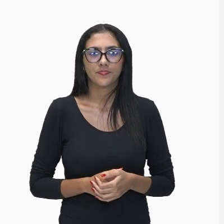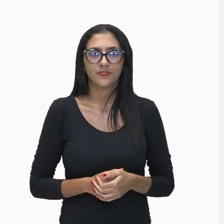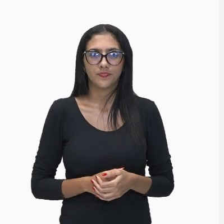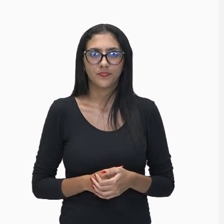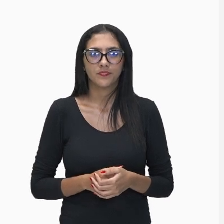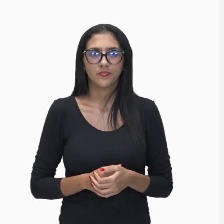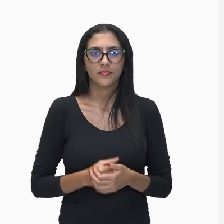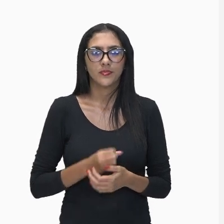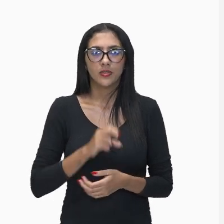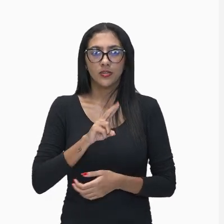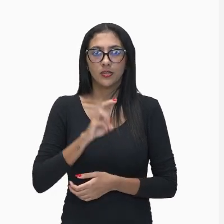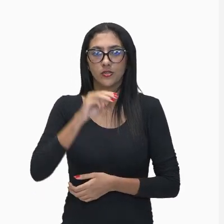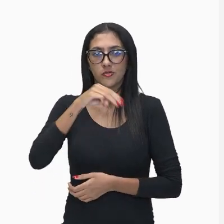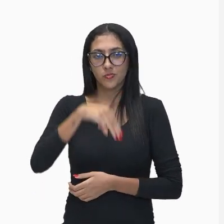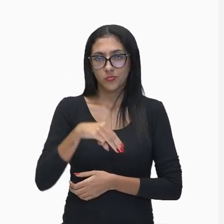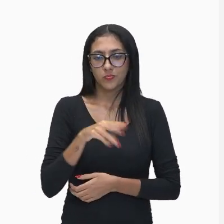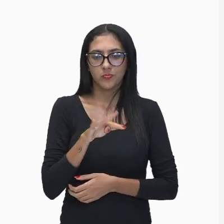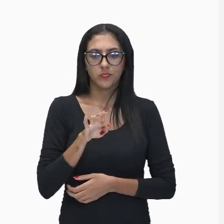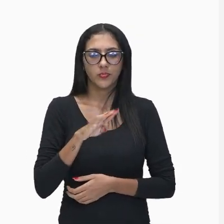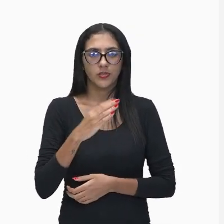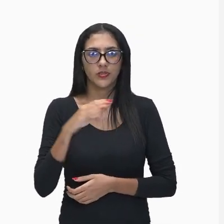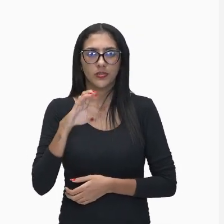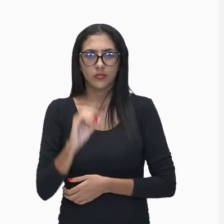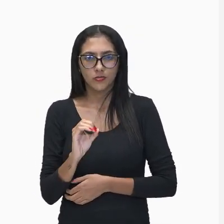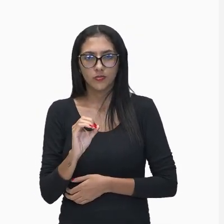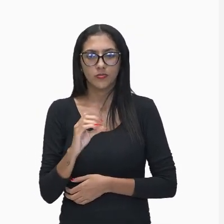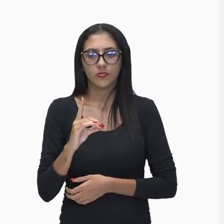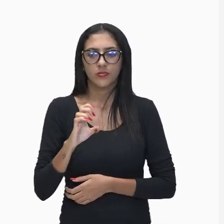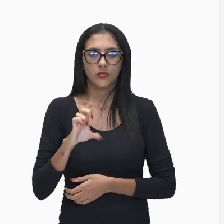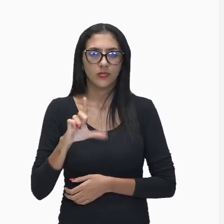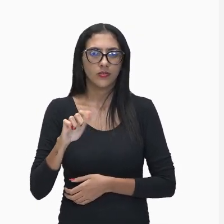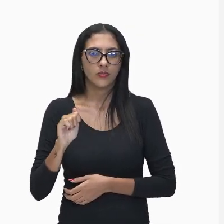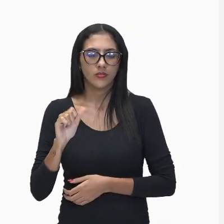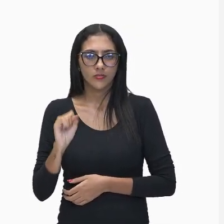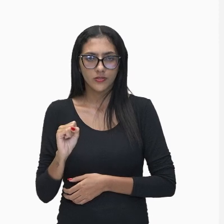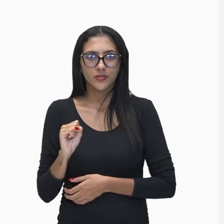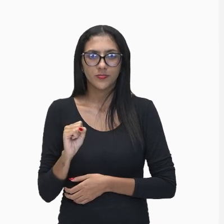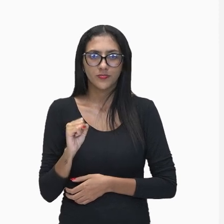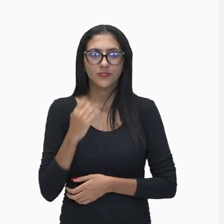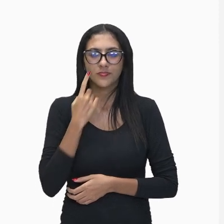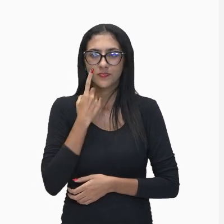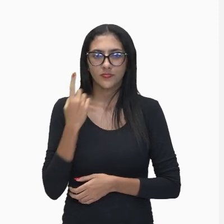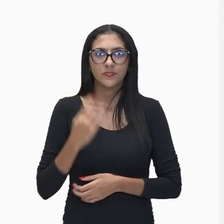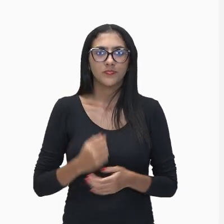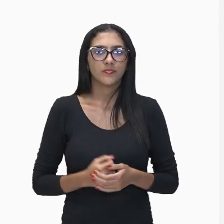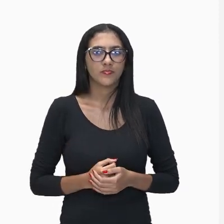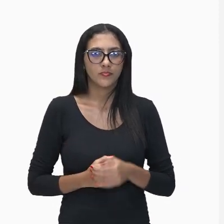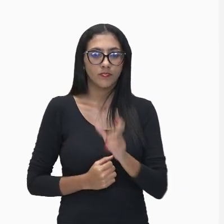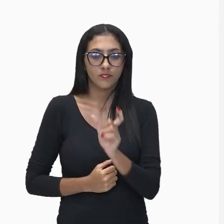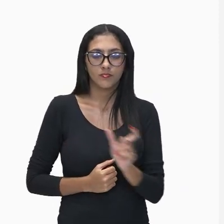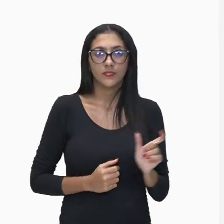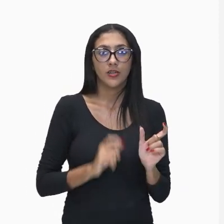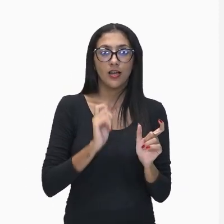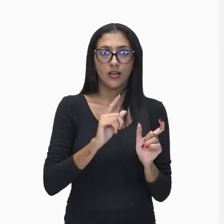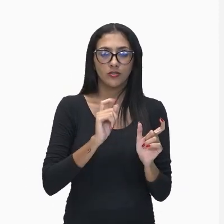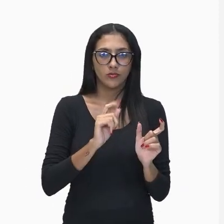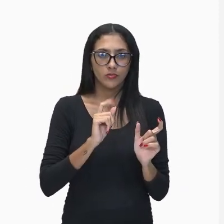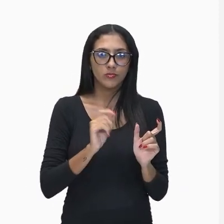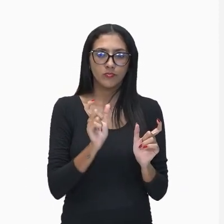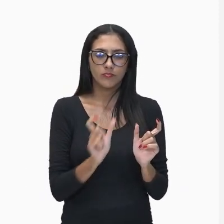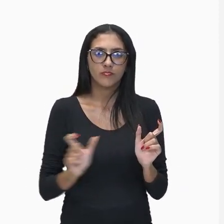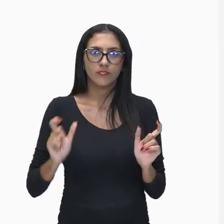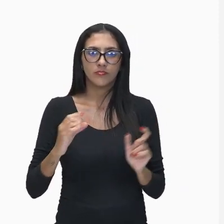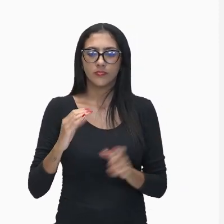delas causaria. Por quê? Observe o sujeito. 1/3 delas, ok? E o verbo causar, que faz